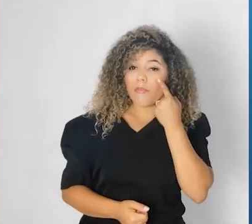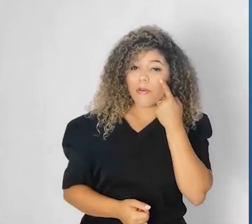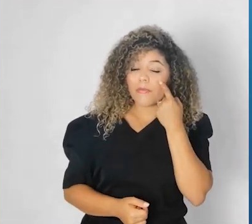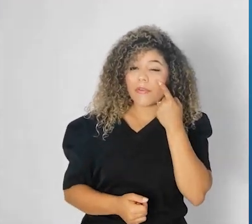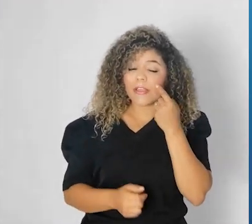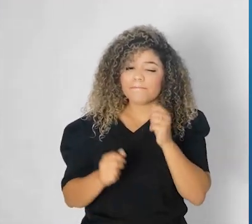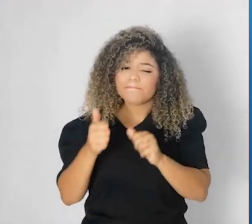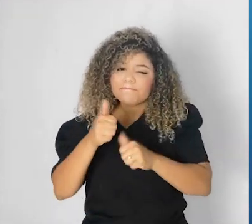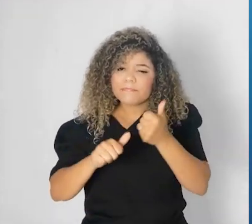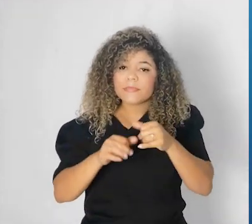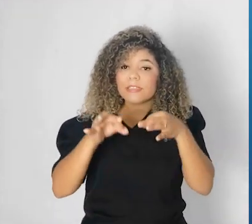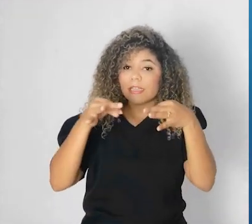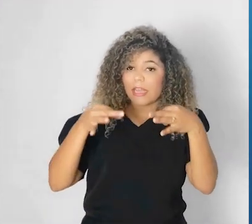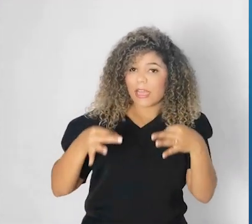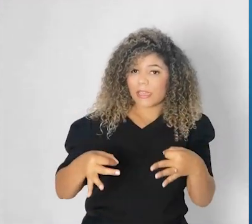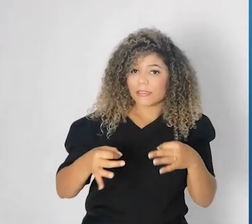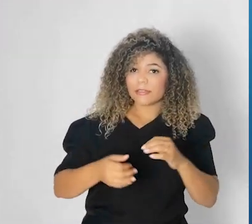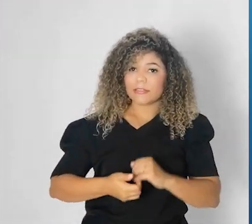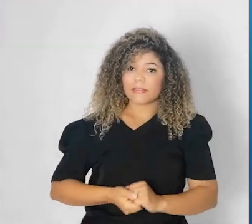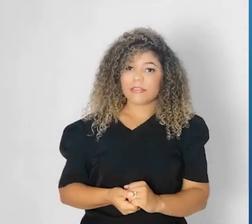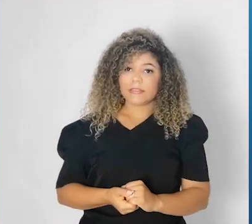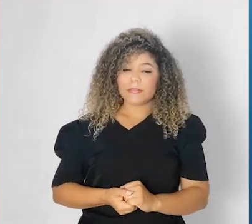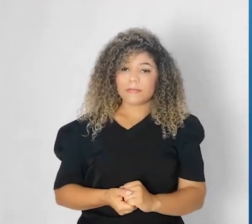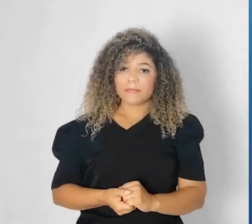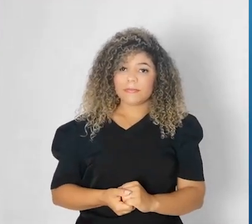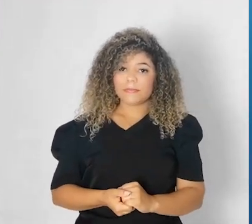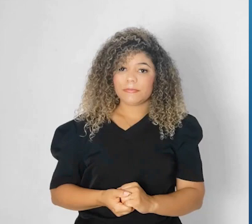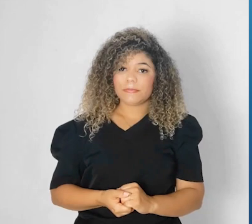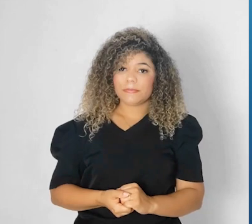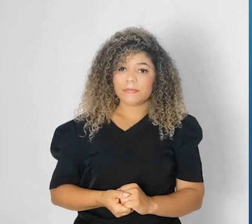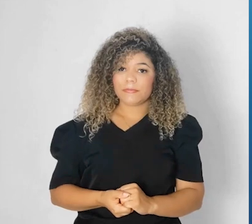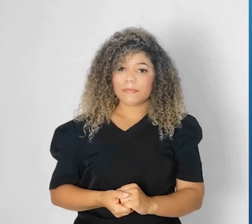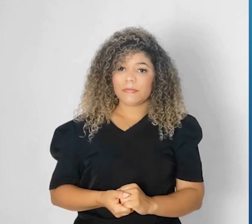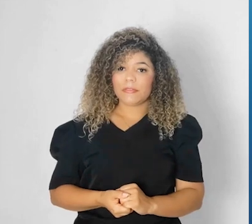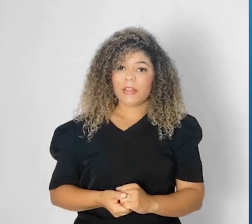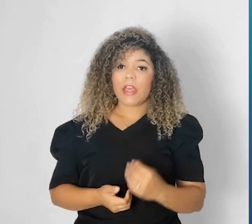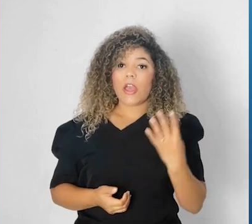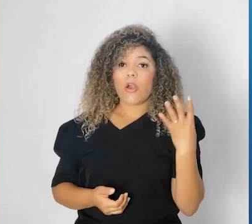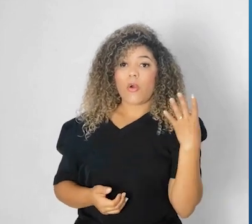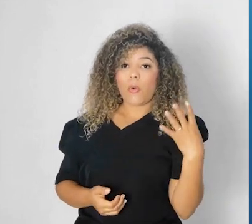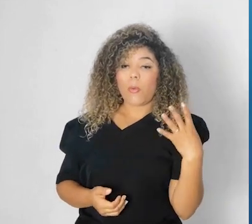verificar essa igualdade. Lembrando que aqui é 4y.